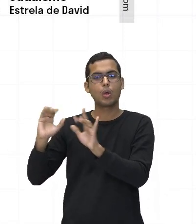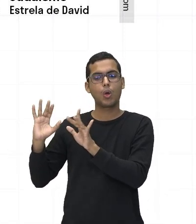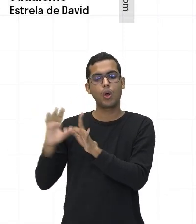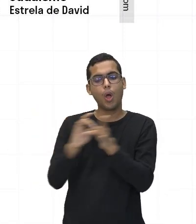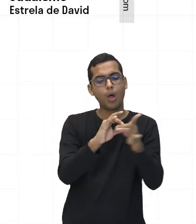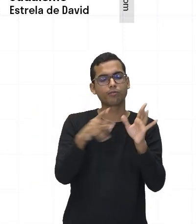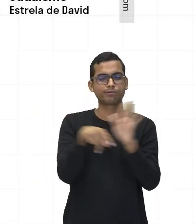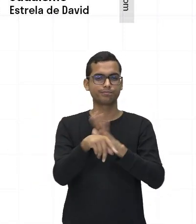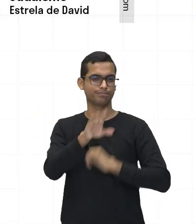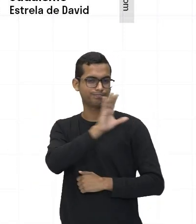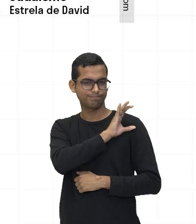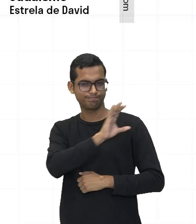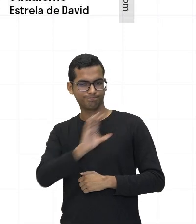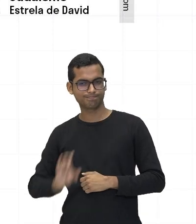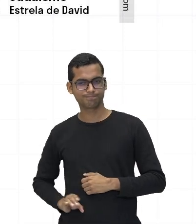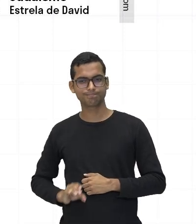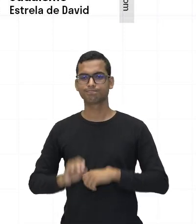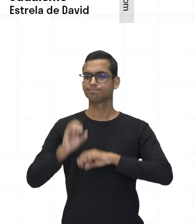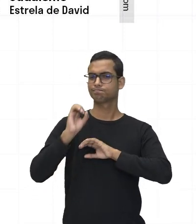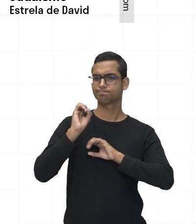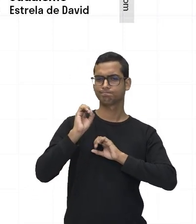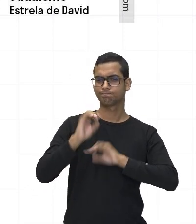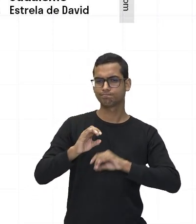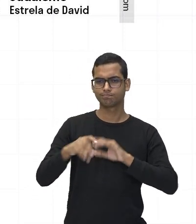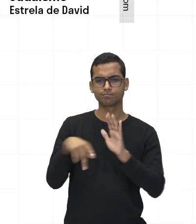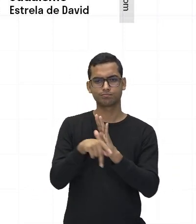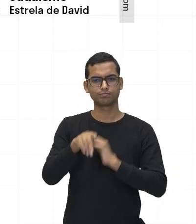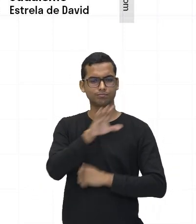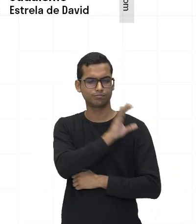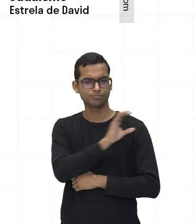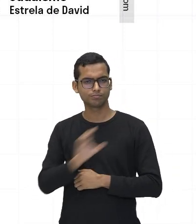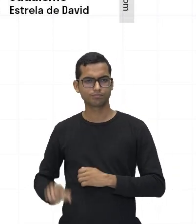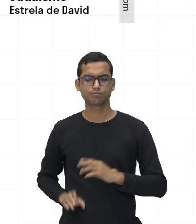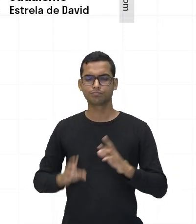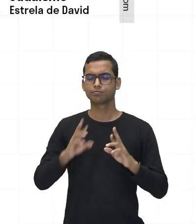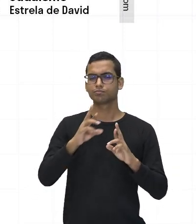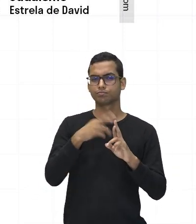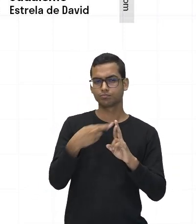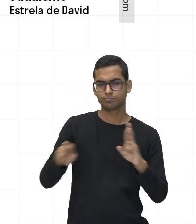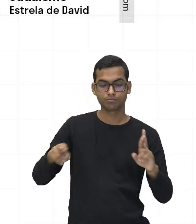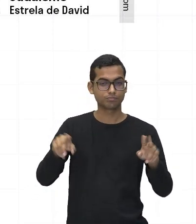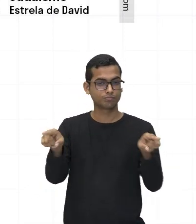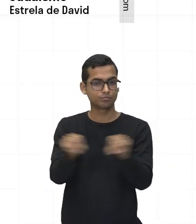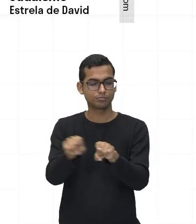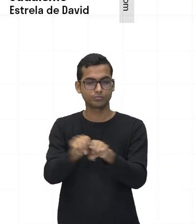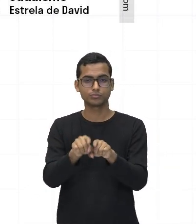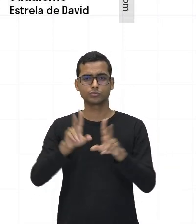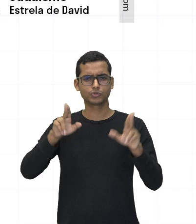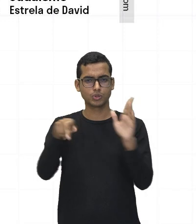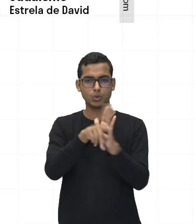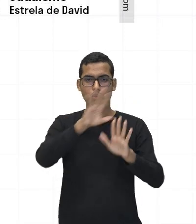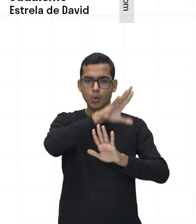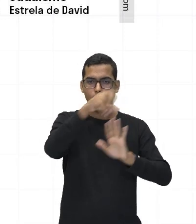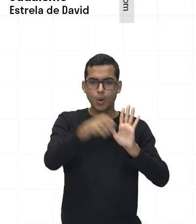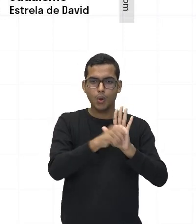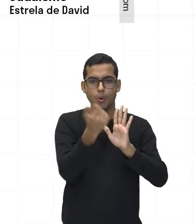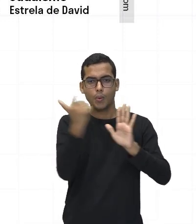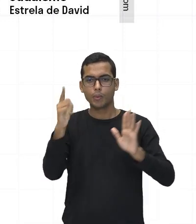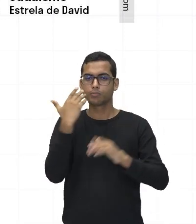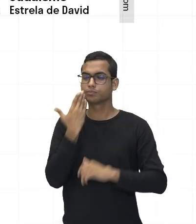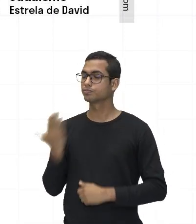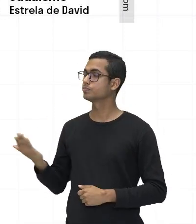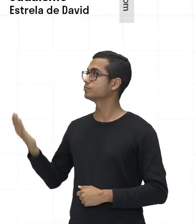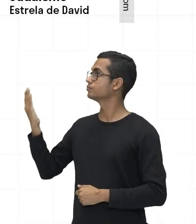cristianismo, todo esse ensinamento do cristianismo, essa vivência. A mesma coisa os símbolos que nós estamos vendo aí na